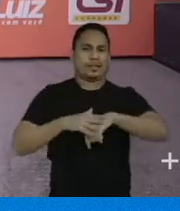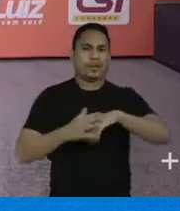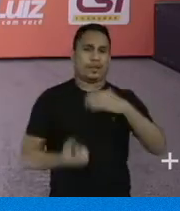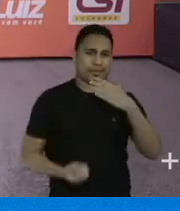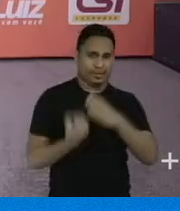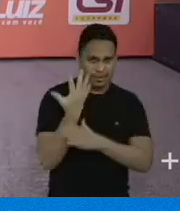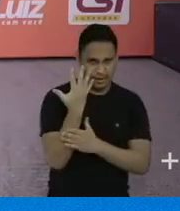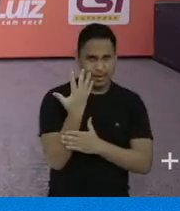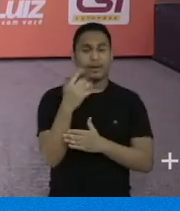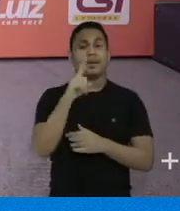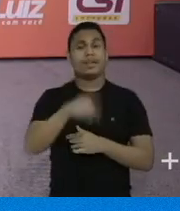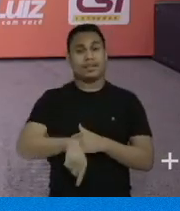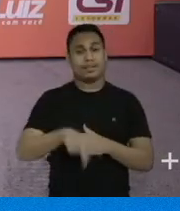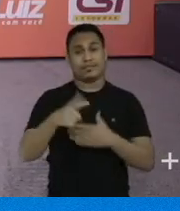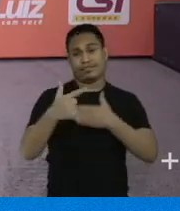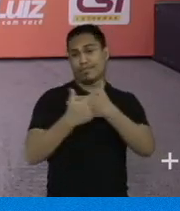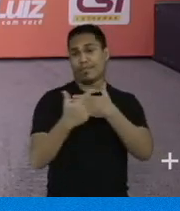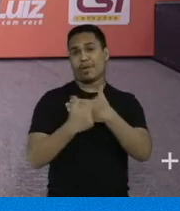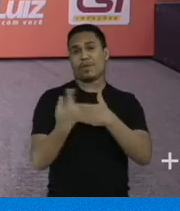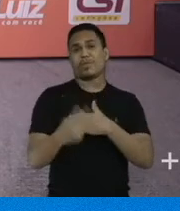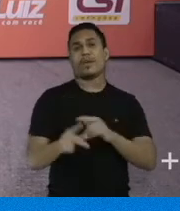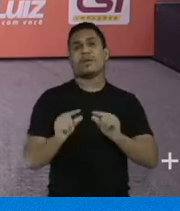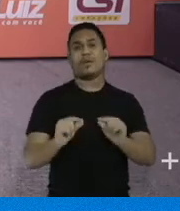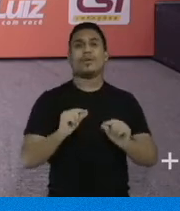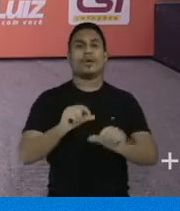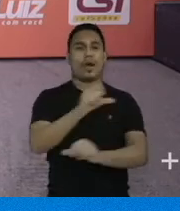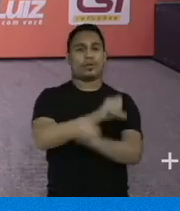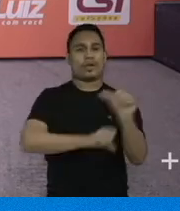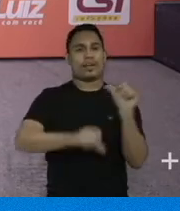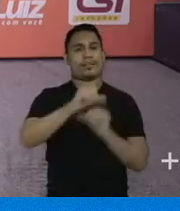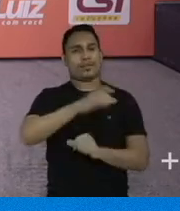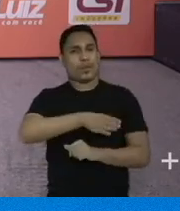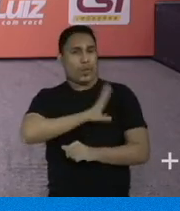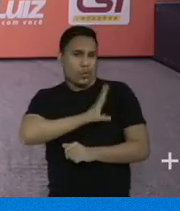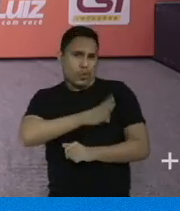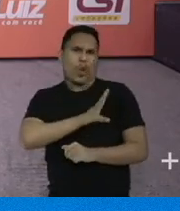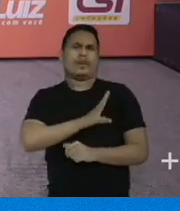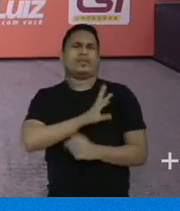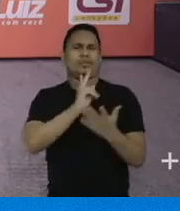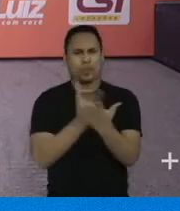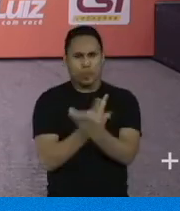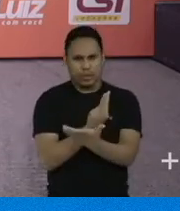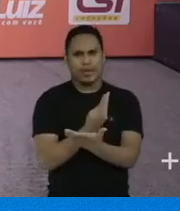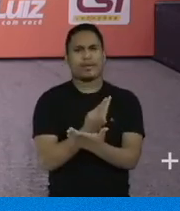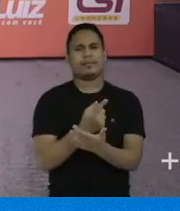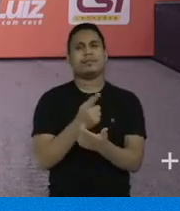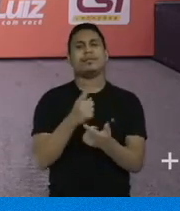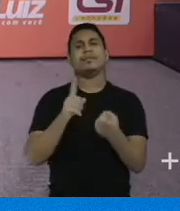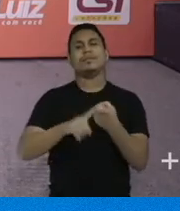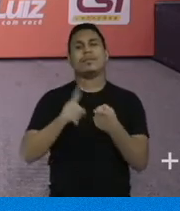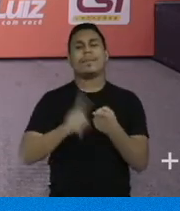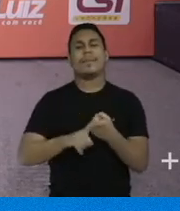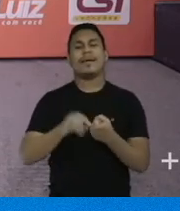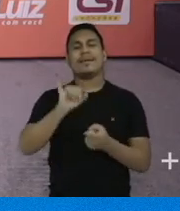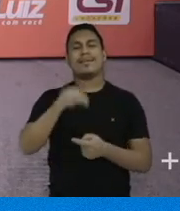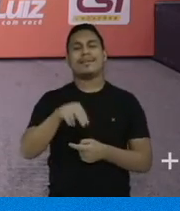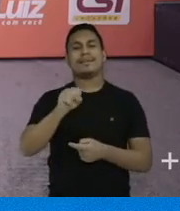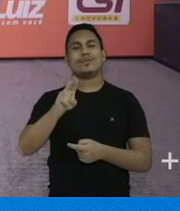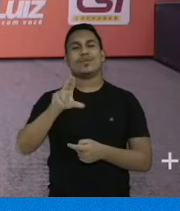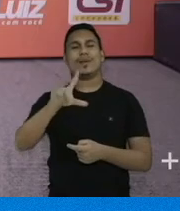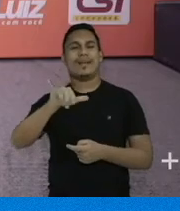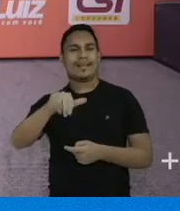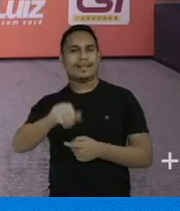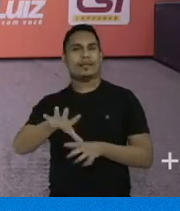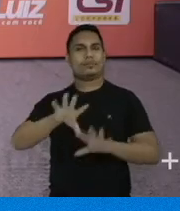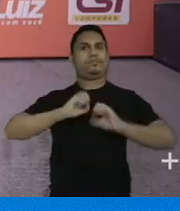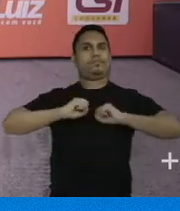ser responsáveis por alterações cardiovasculares e metabólicas. Alteram o receptor de insulina, promovendo resistência à